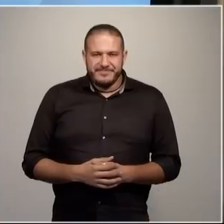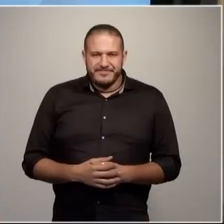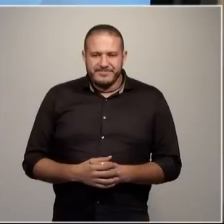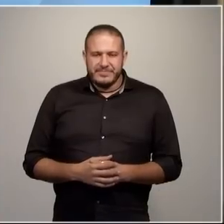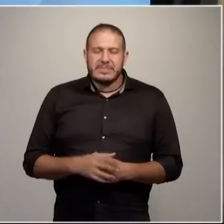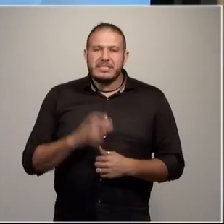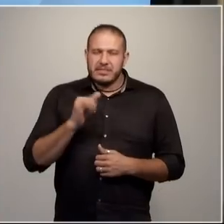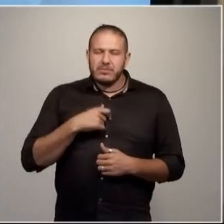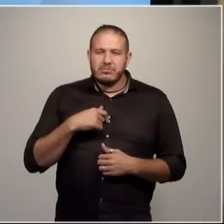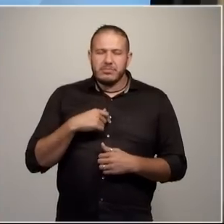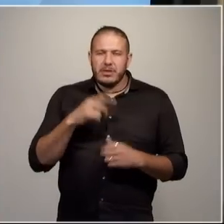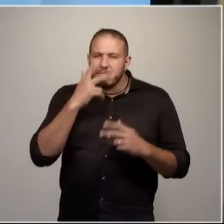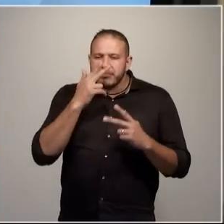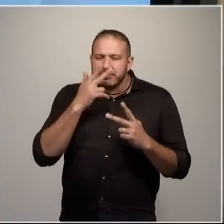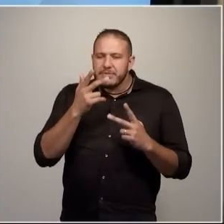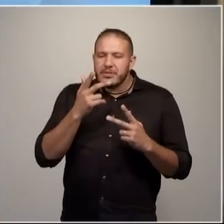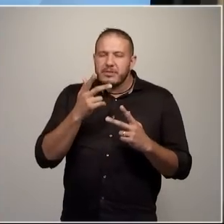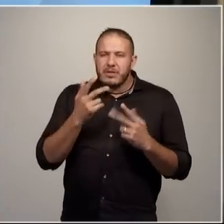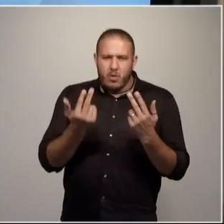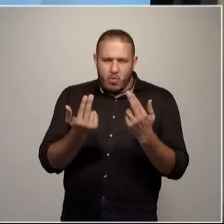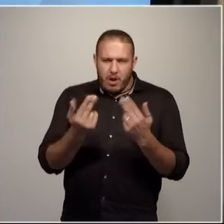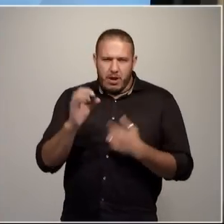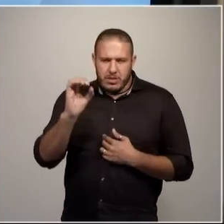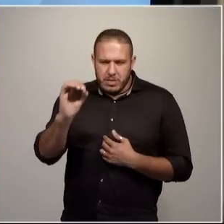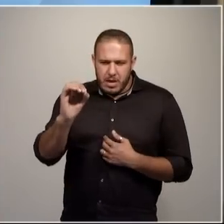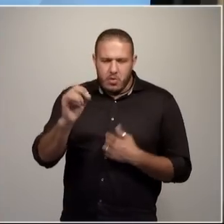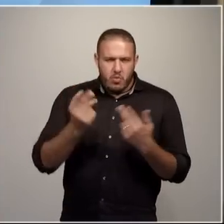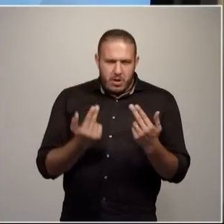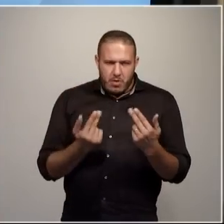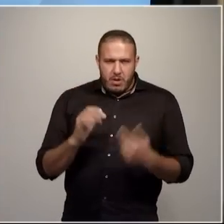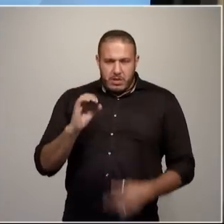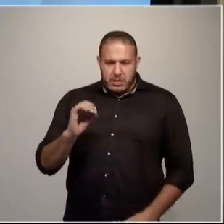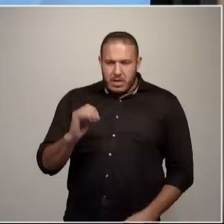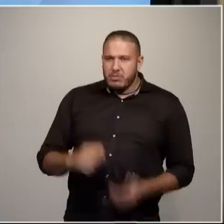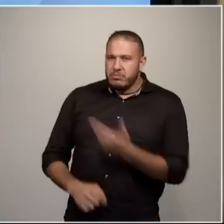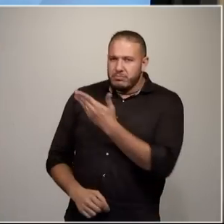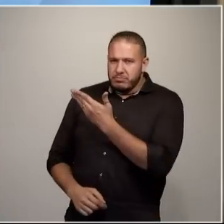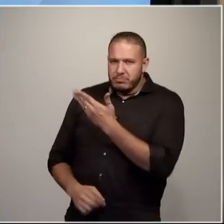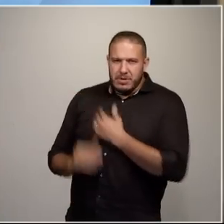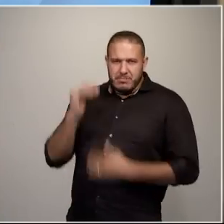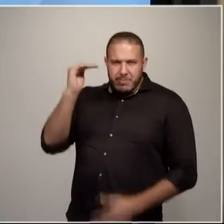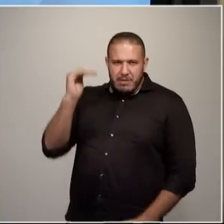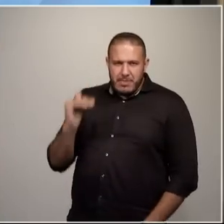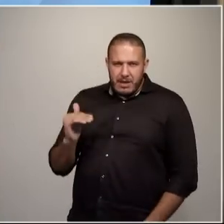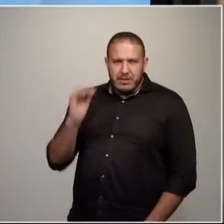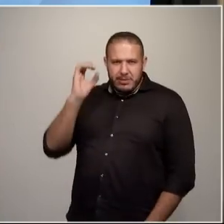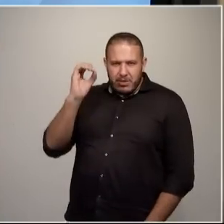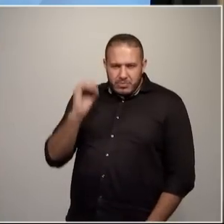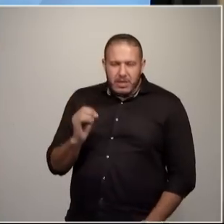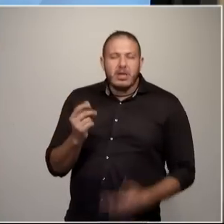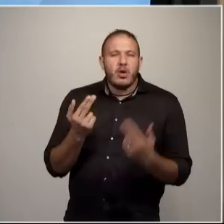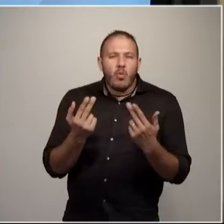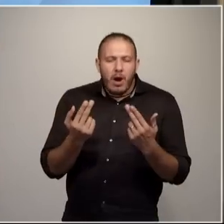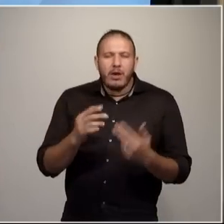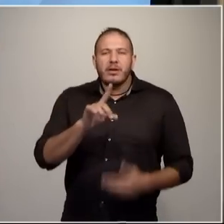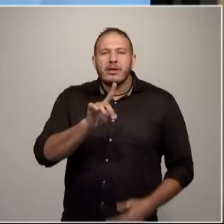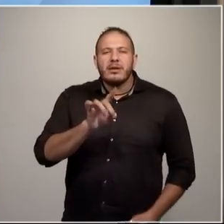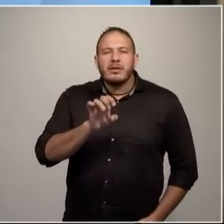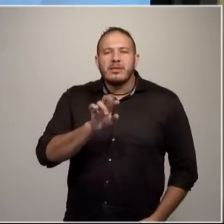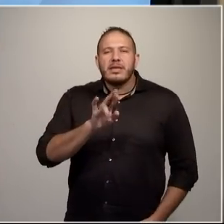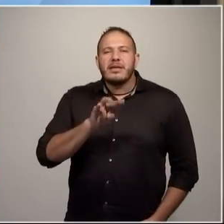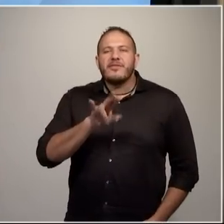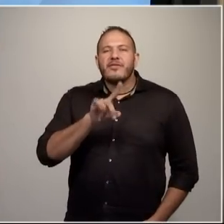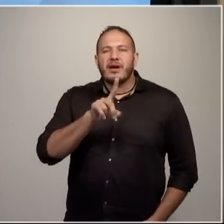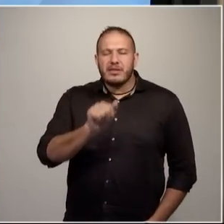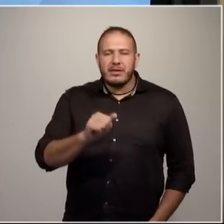Se eu igualar a zero, eu estou igualando as derivadas parciais a zero. Isso é o que nós chamamos de